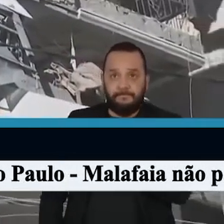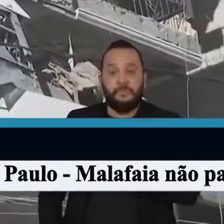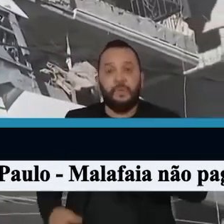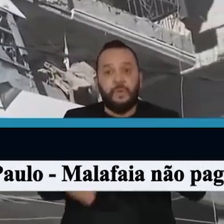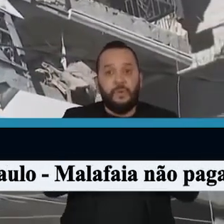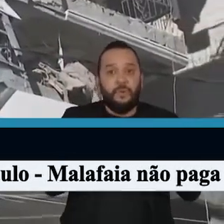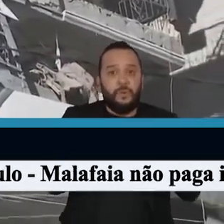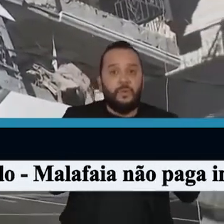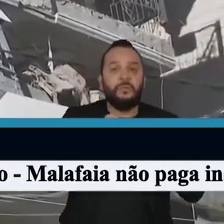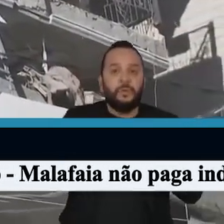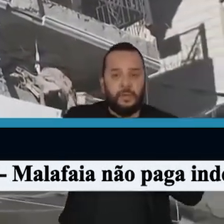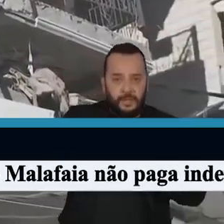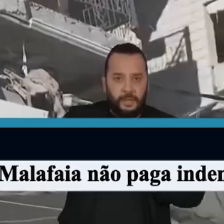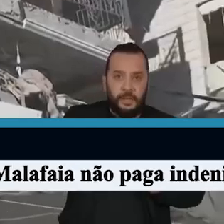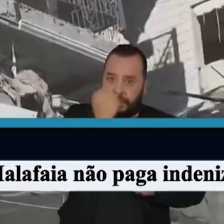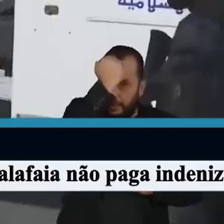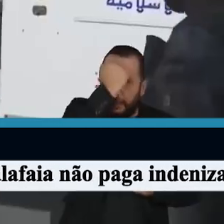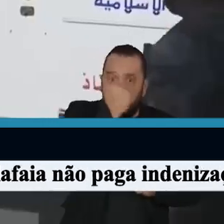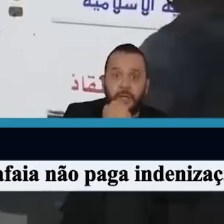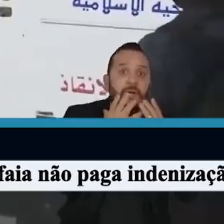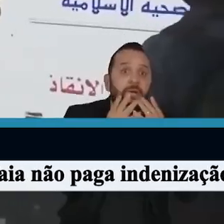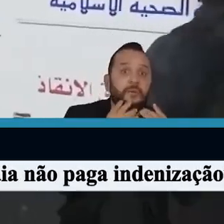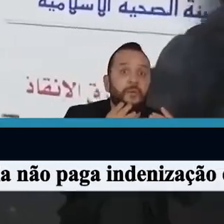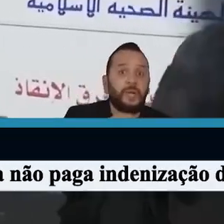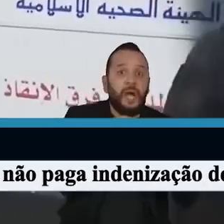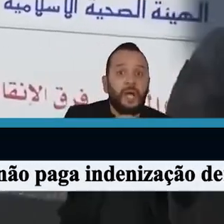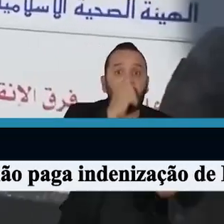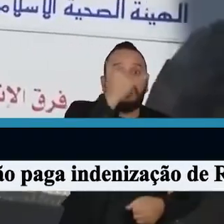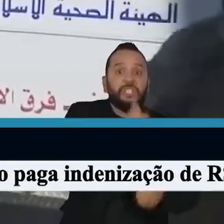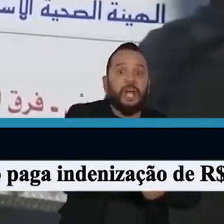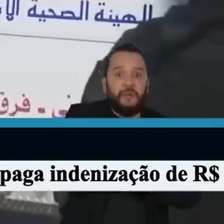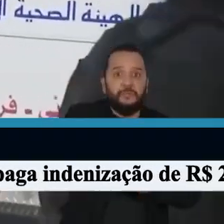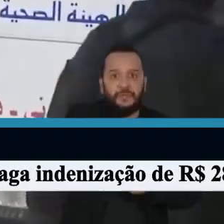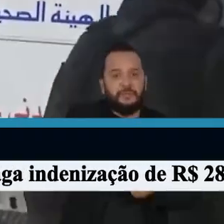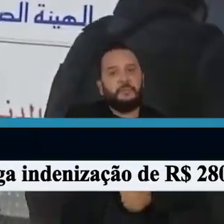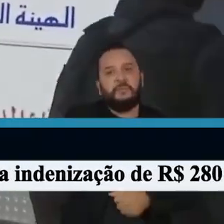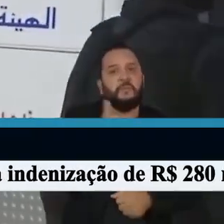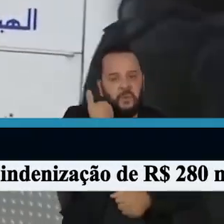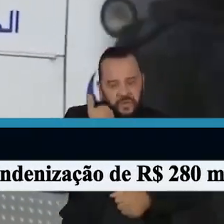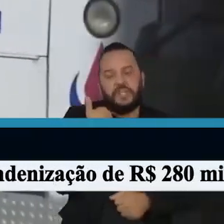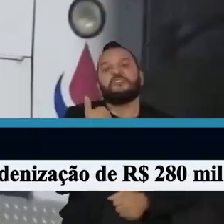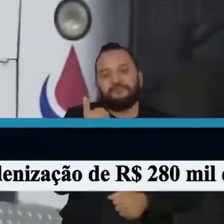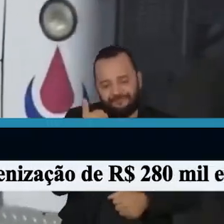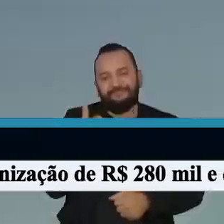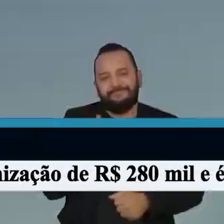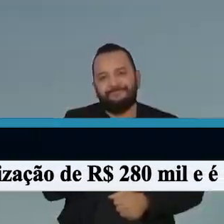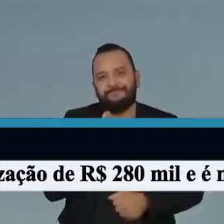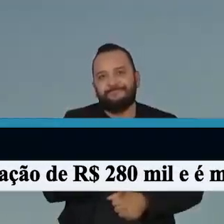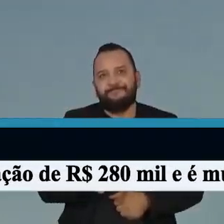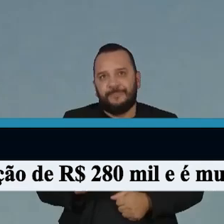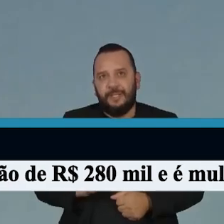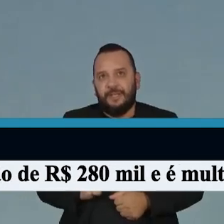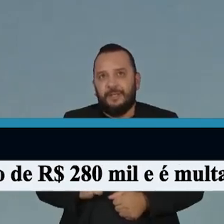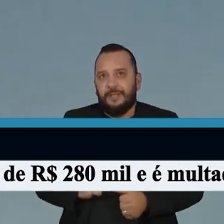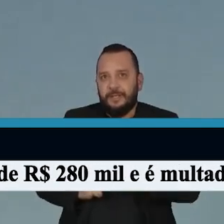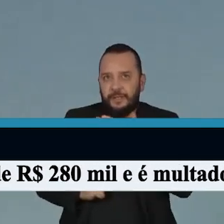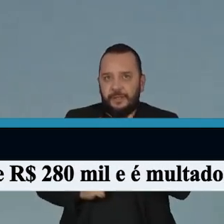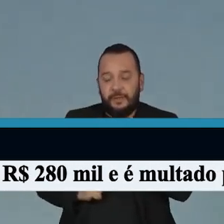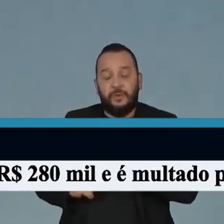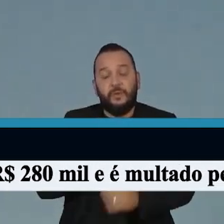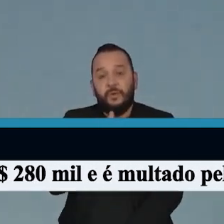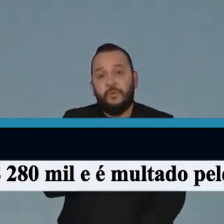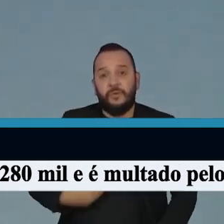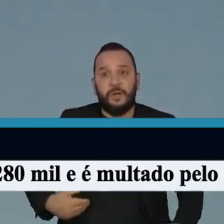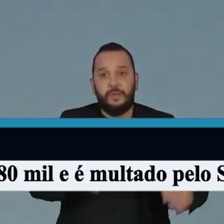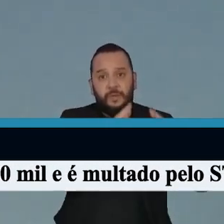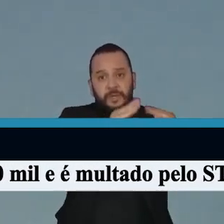Hezbollah teria morrido em um dos bombardeios no sul de Beirute, segundo militares israelenses. O governo libanês